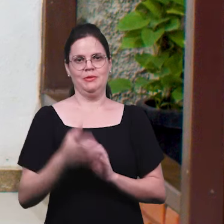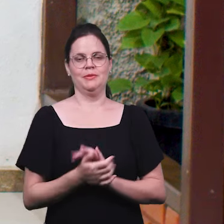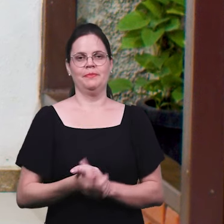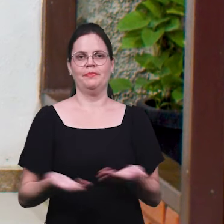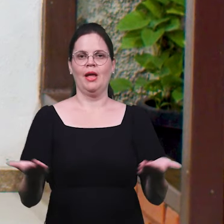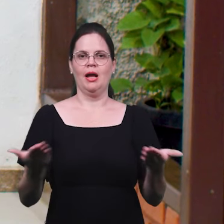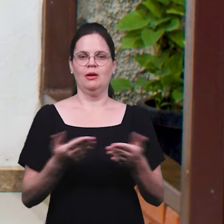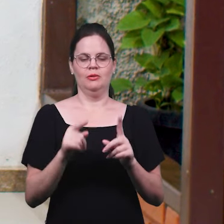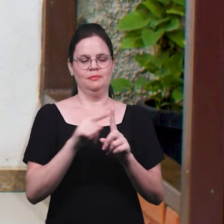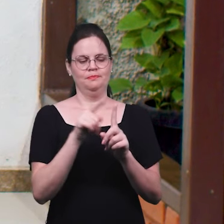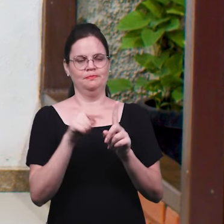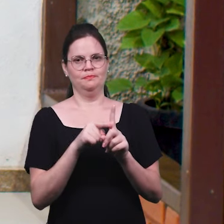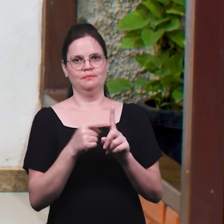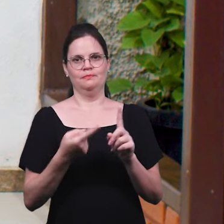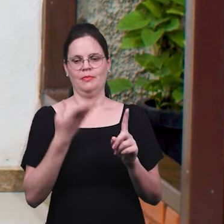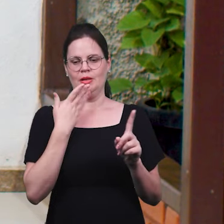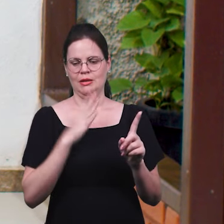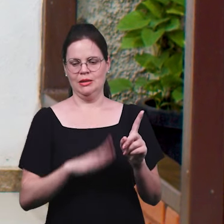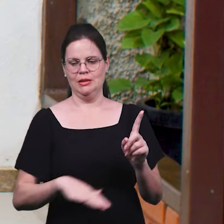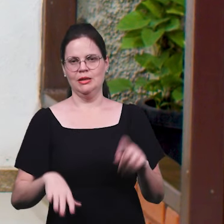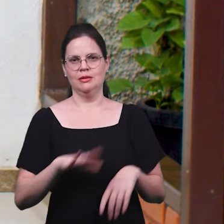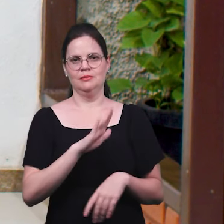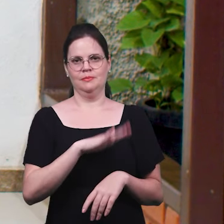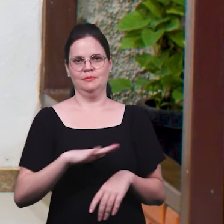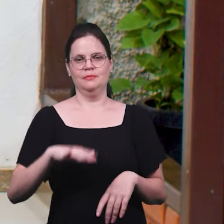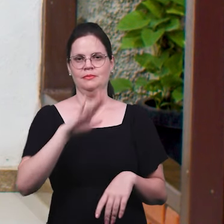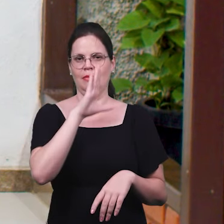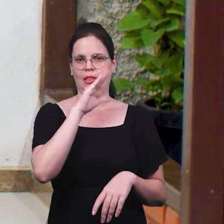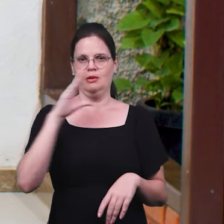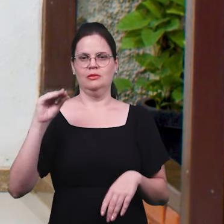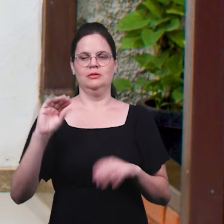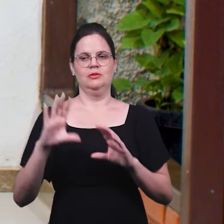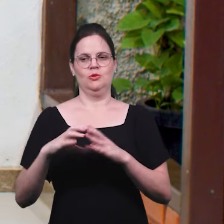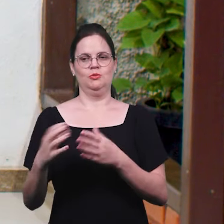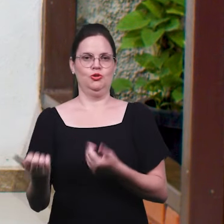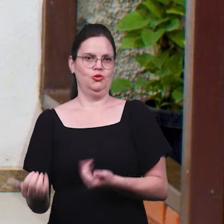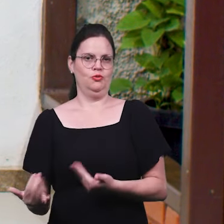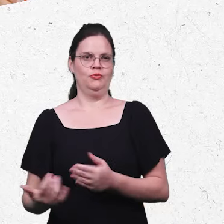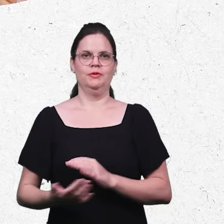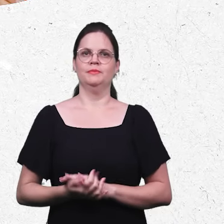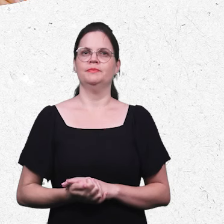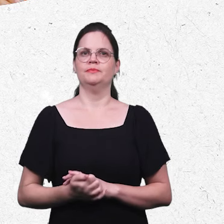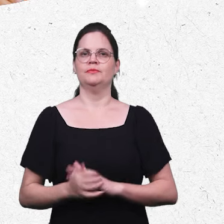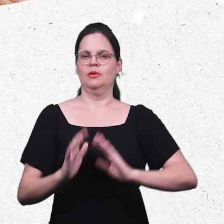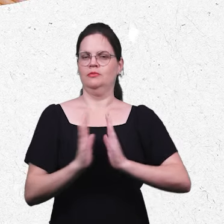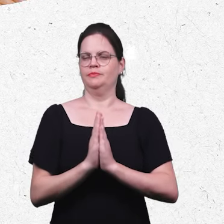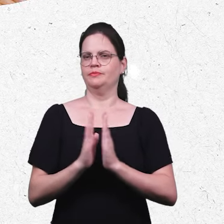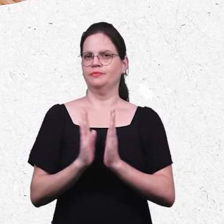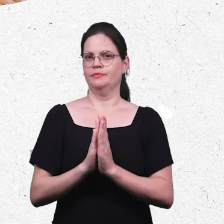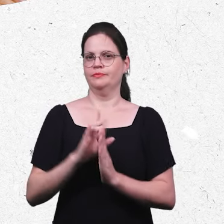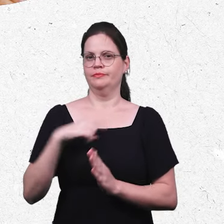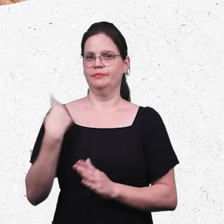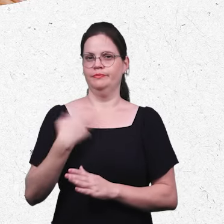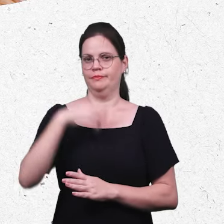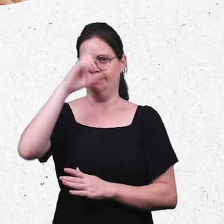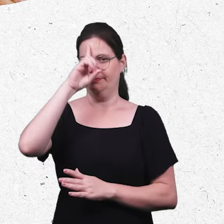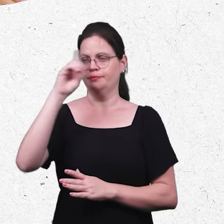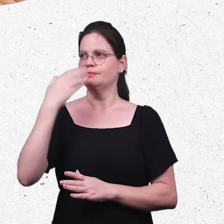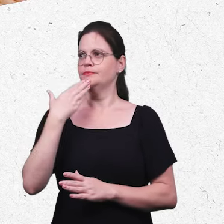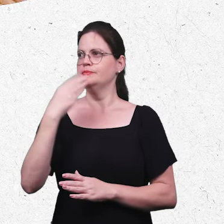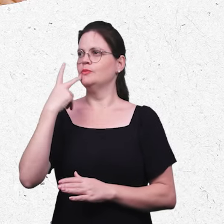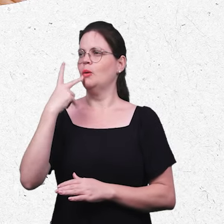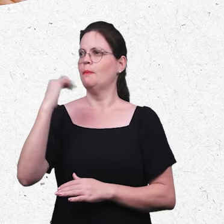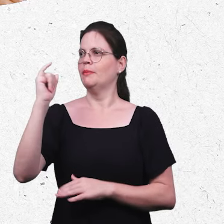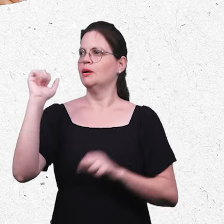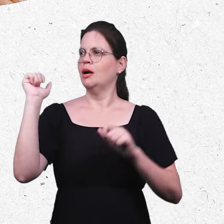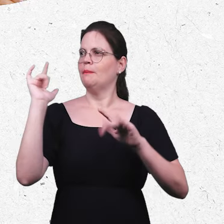gestante, pelas crianças, pelos intermediários, adolescentes e jovens. Senhor nosso Deus, nós intercedemos, ó Pai,